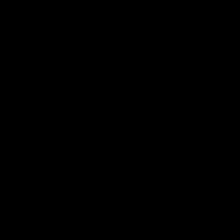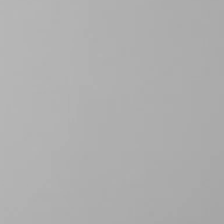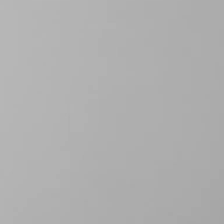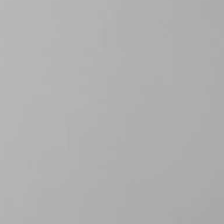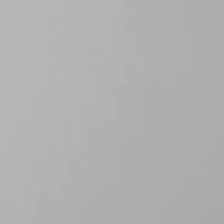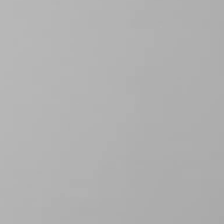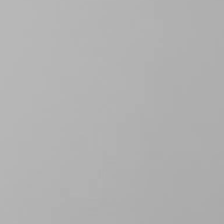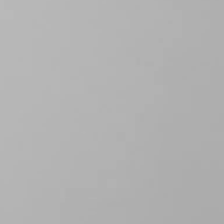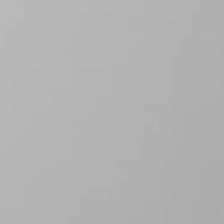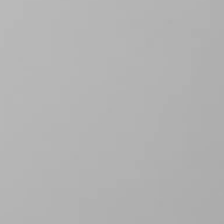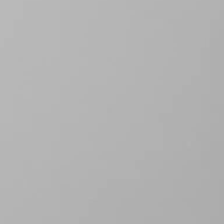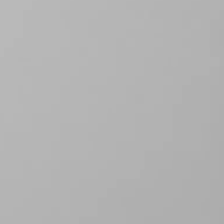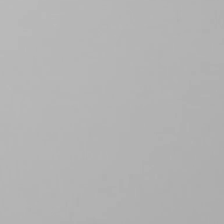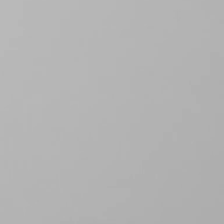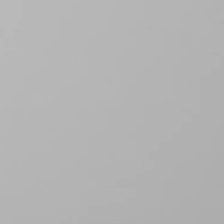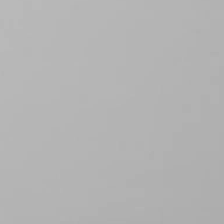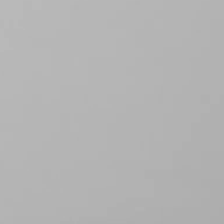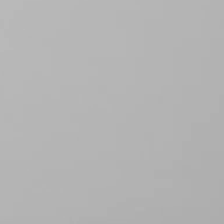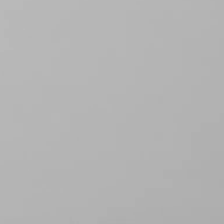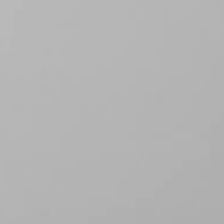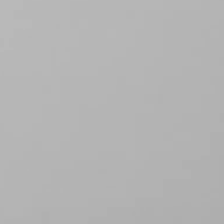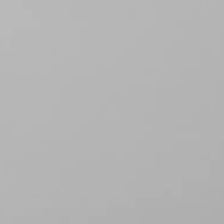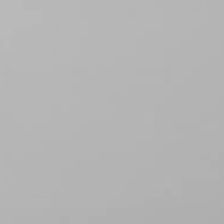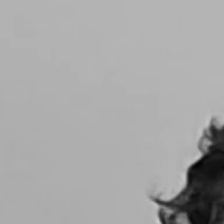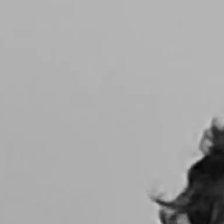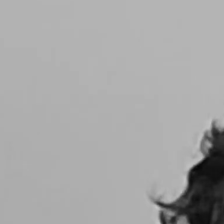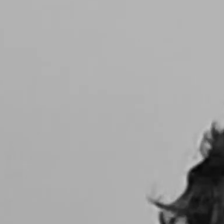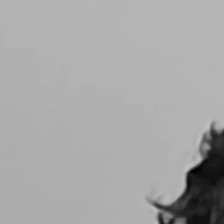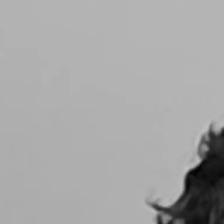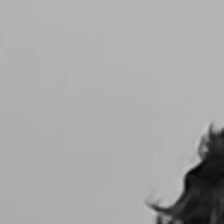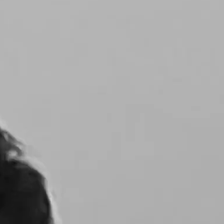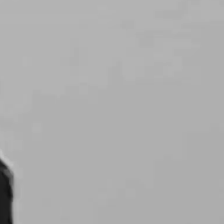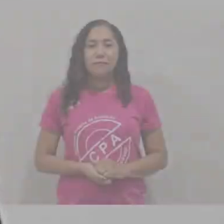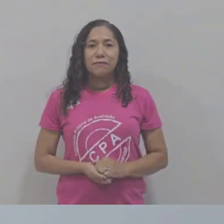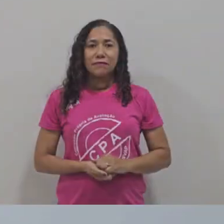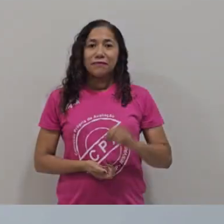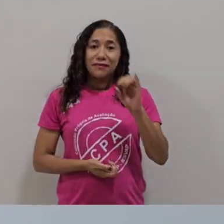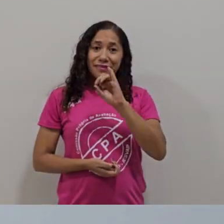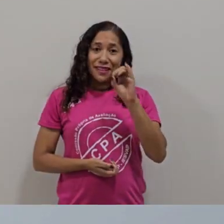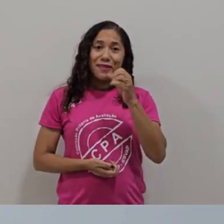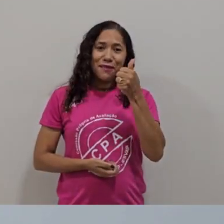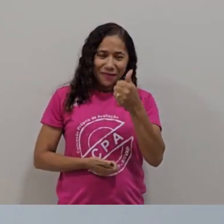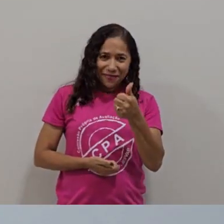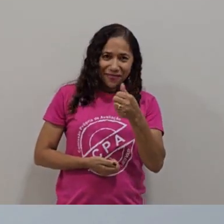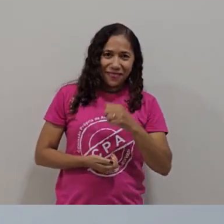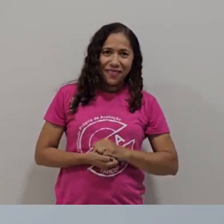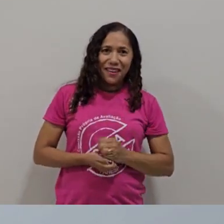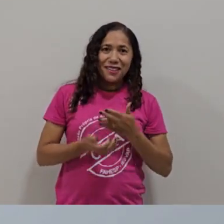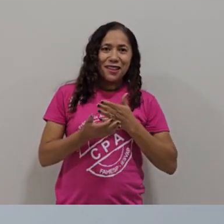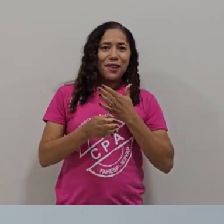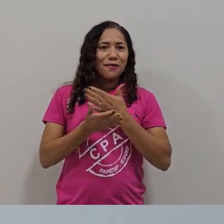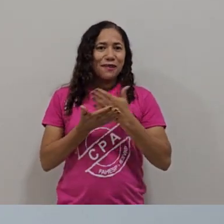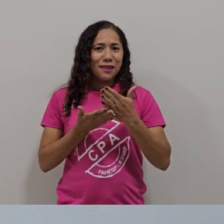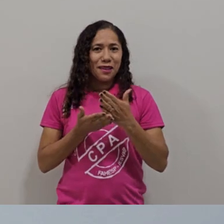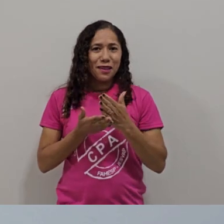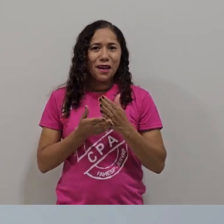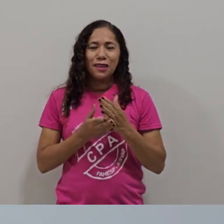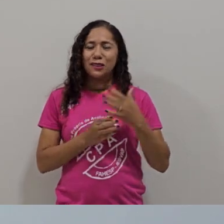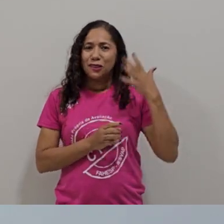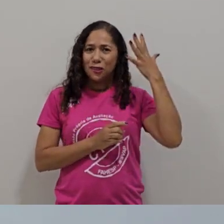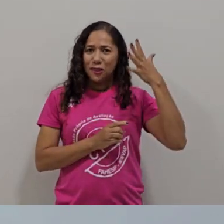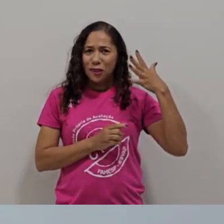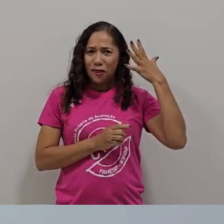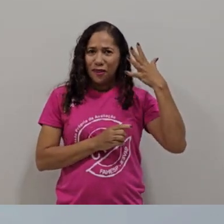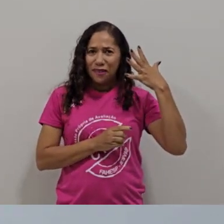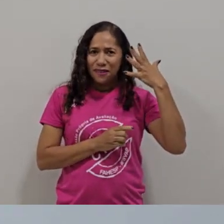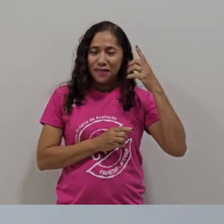pronto. Como é que era mesmo? E aí, pessoal? E aí, pessoal, tudo bem? Estamos começando aqui mais um podcast, seu